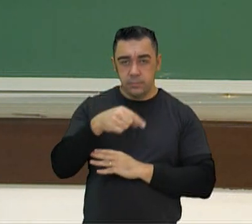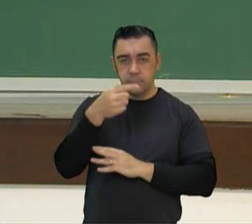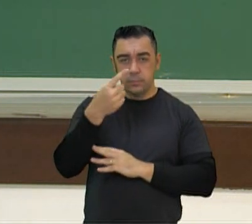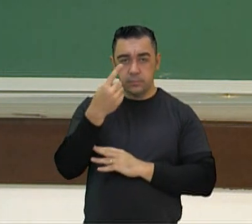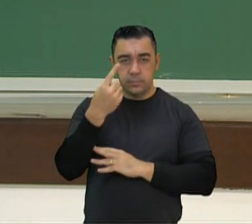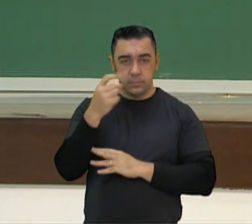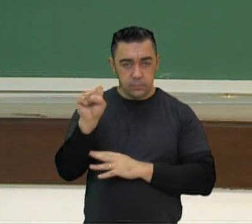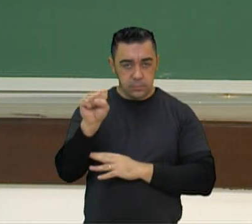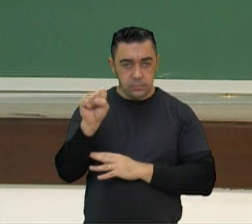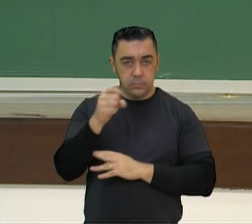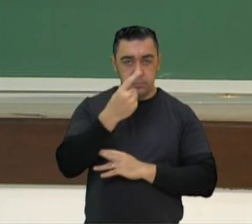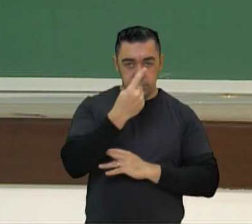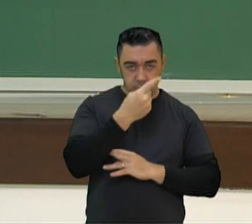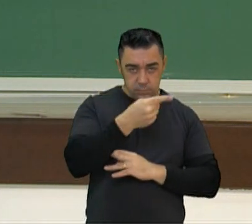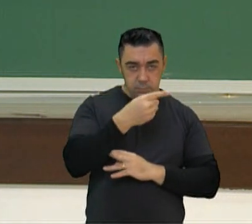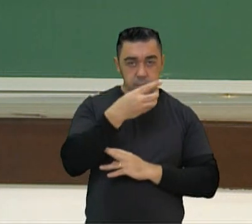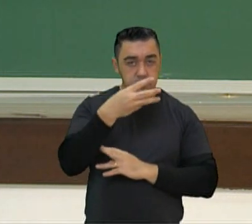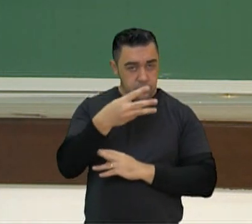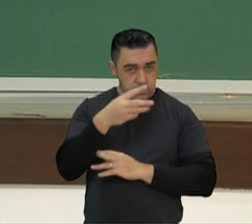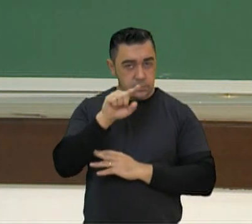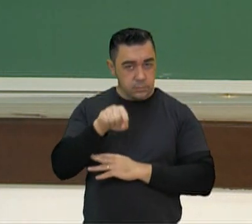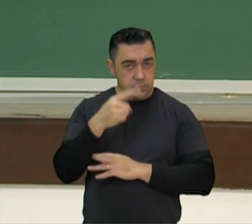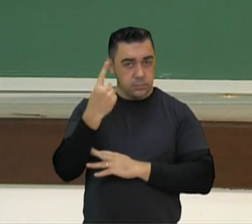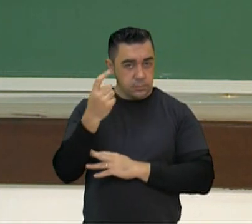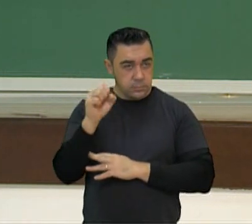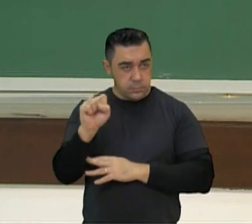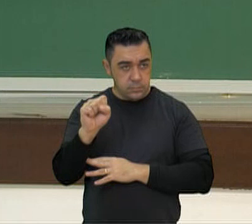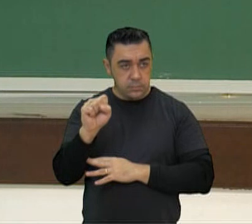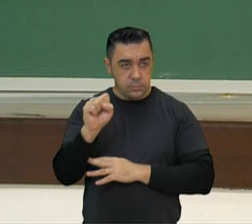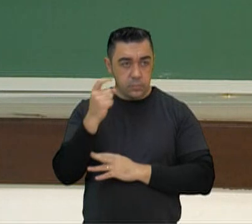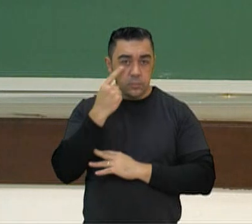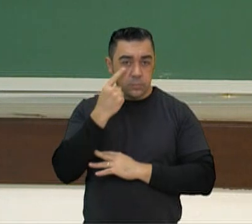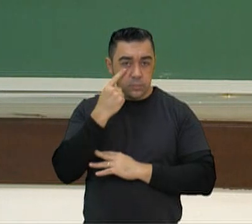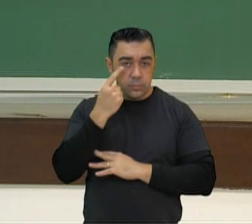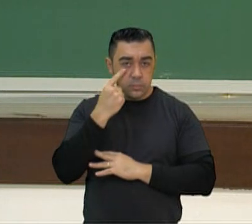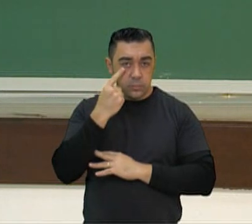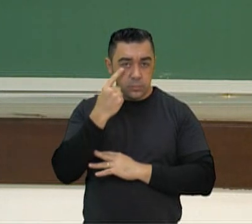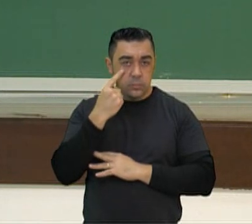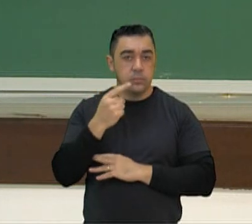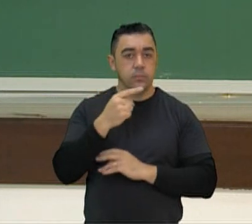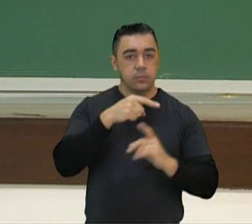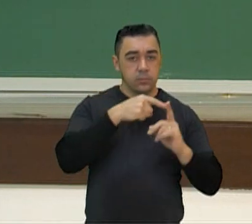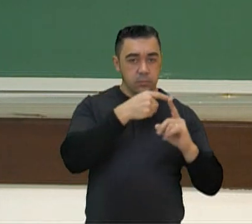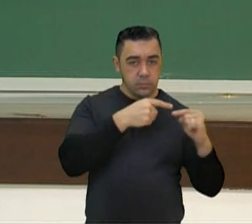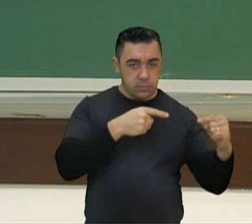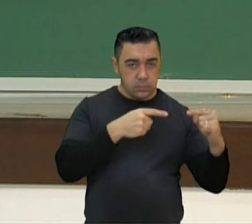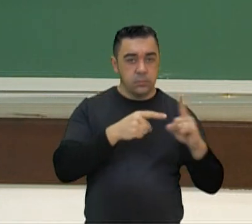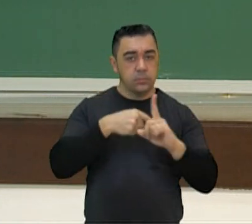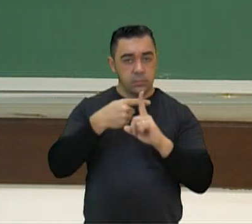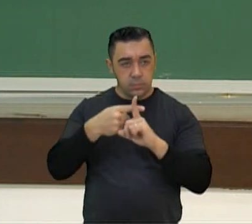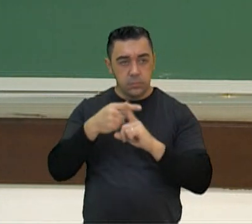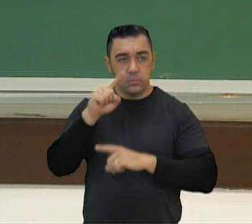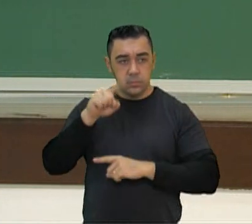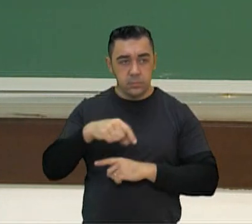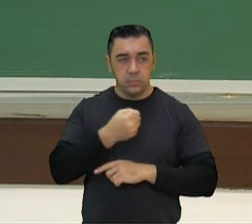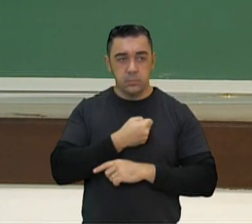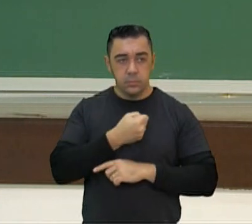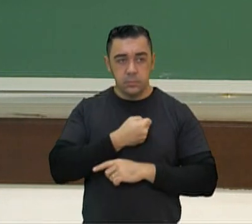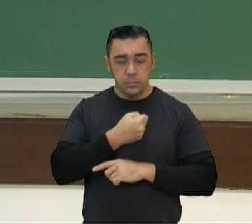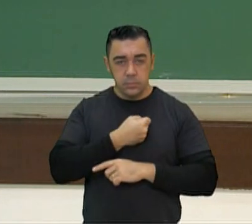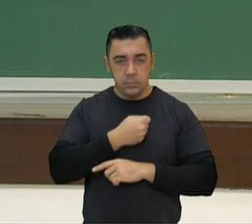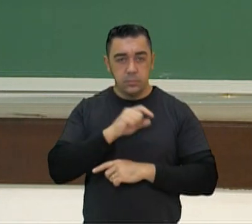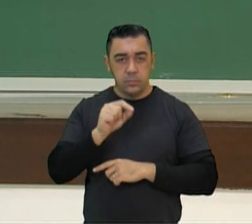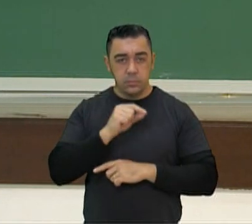3,18. Veja, menos, mais, menos, jogo de sinal, ele vai estar um número